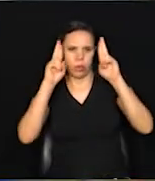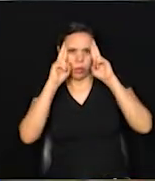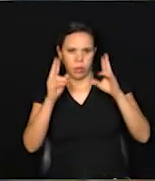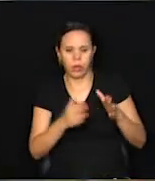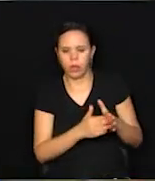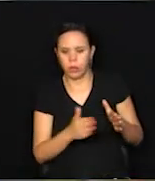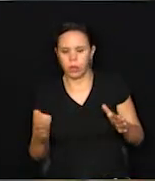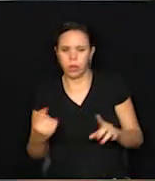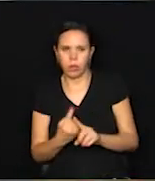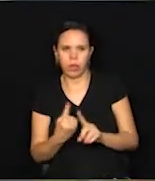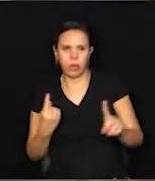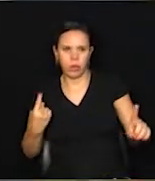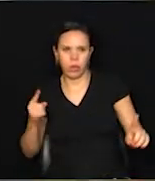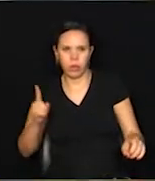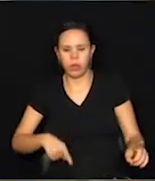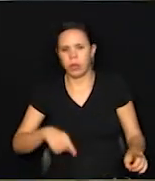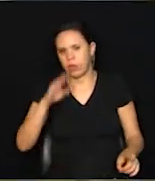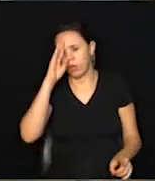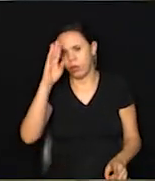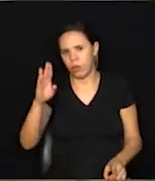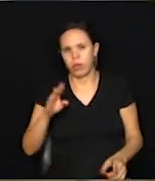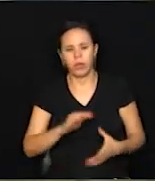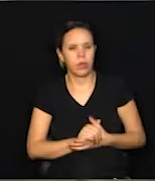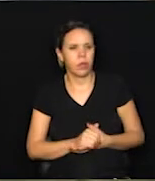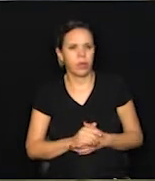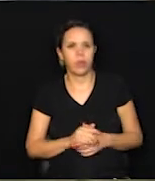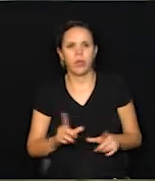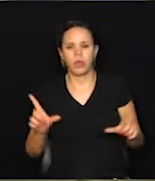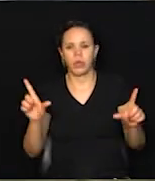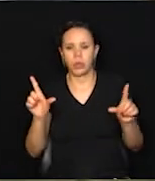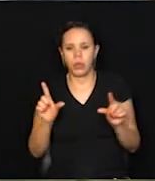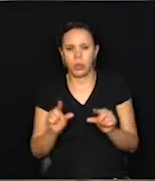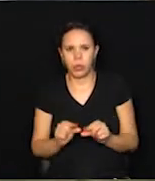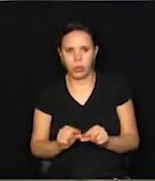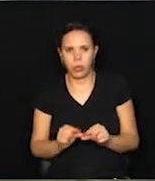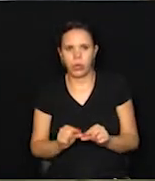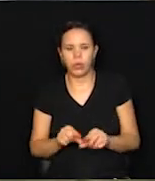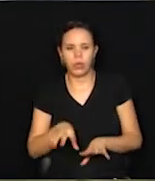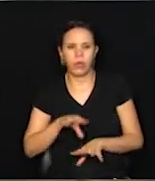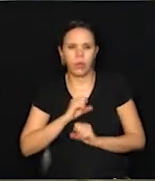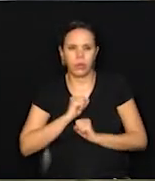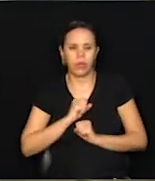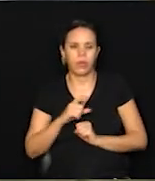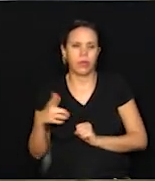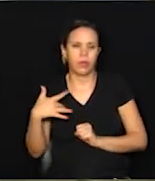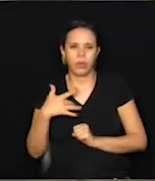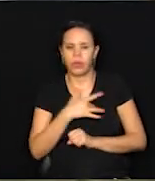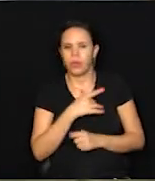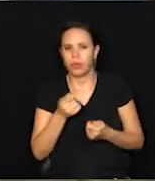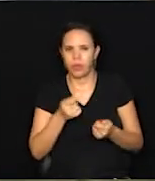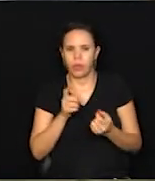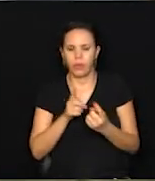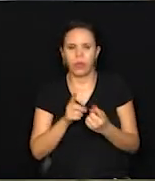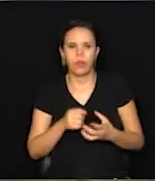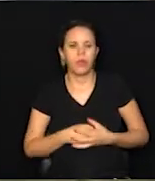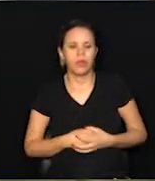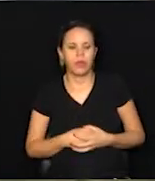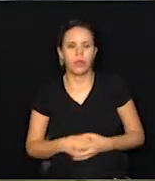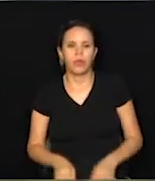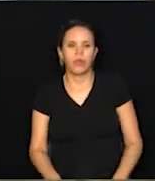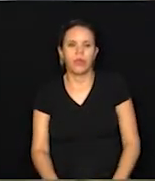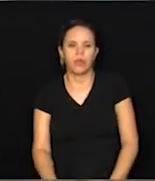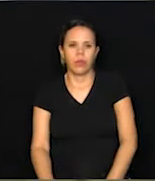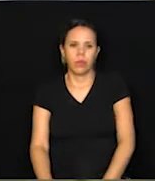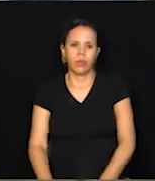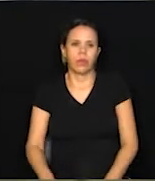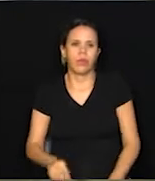de distanciamento, que ele é fundamental para baixar a curva e ter a saúde condição de atender. E aí, neste